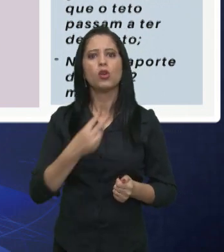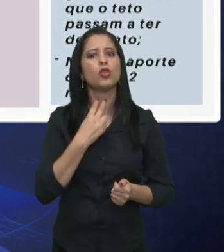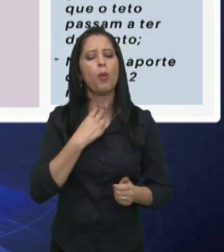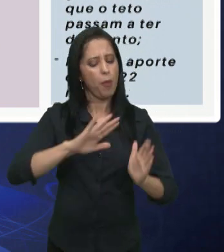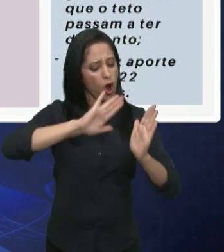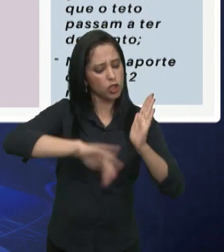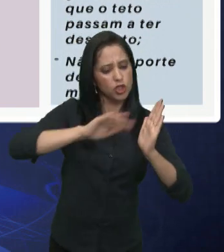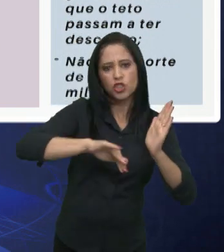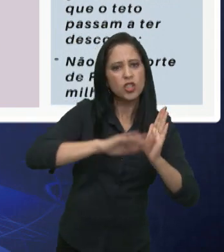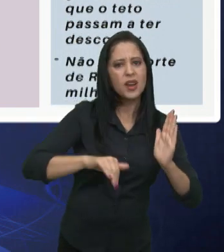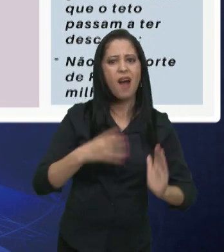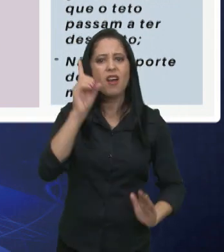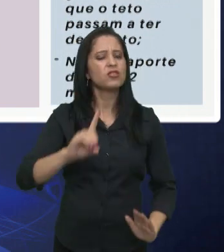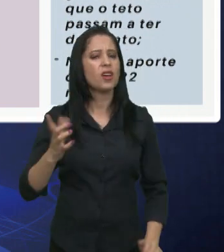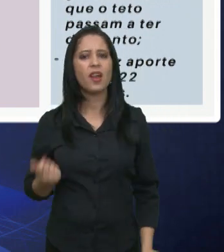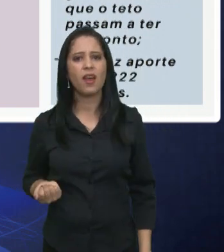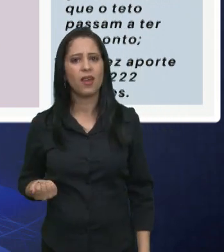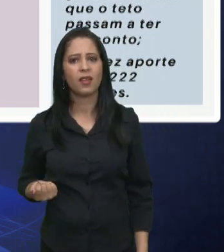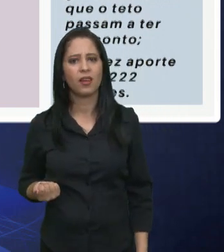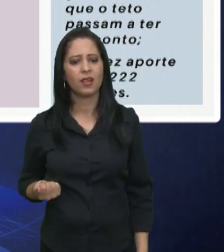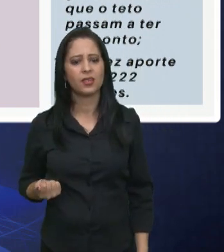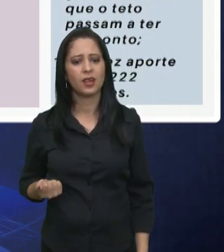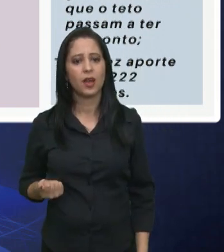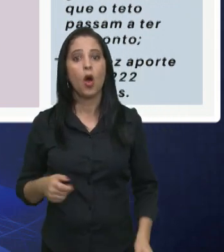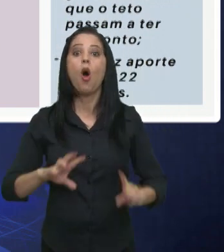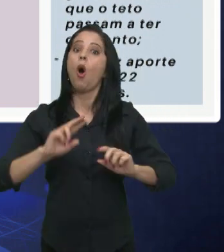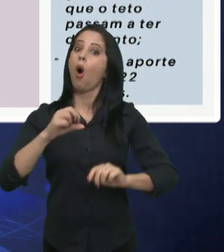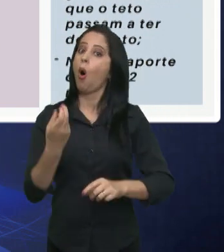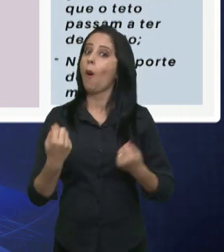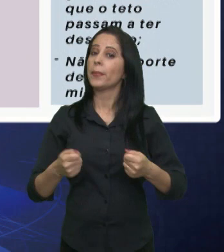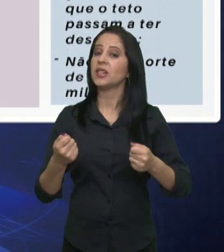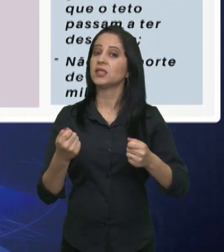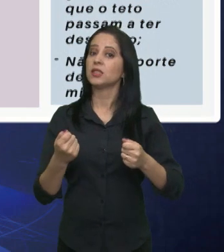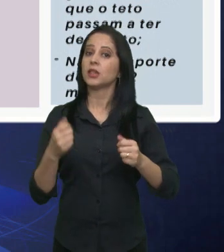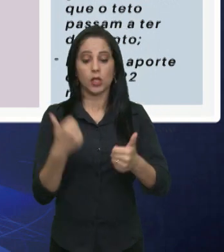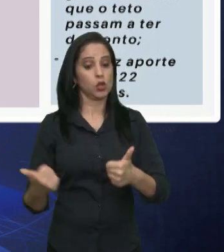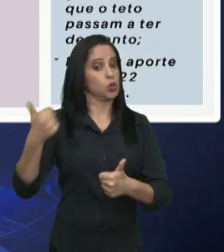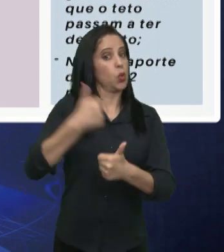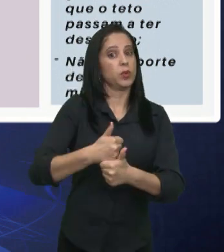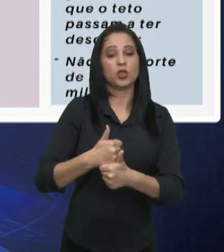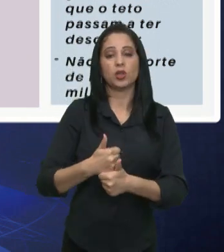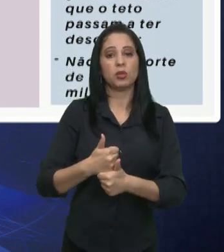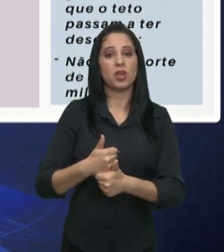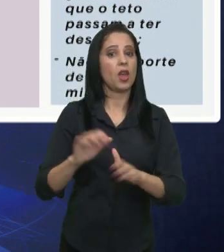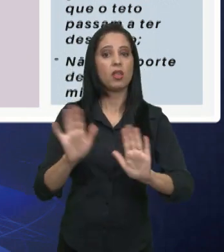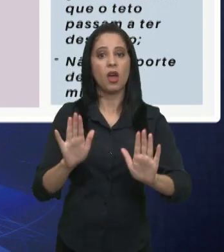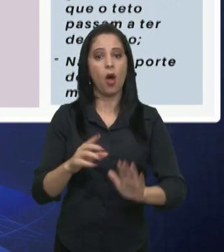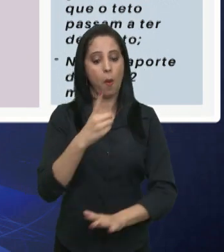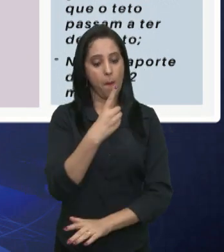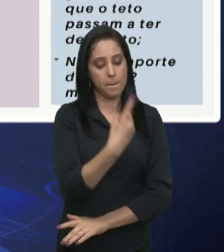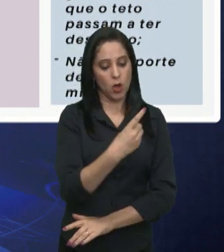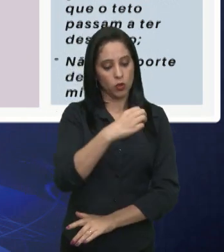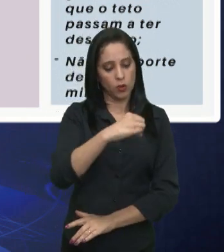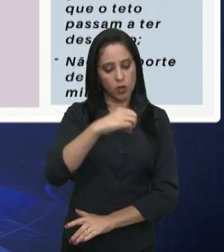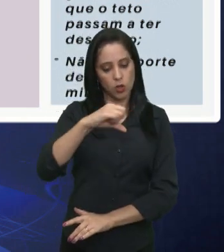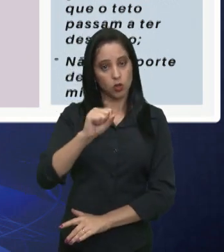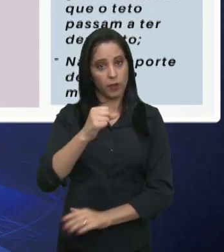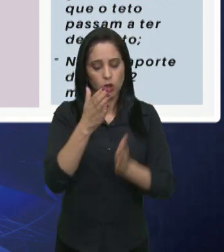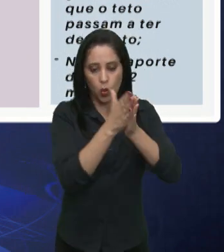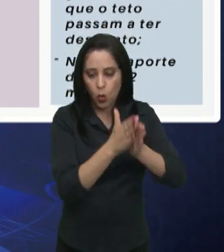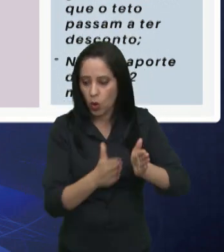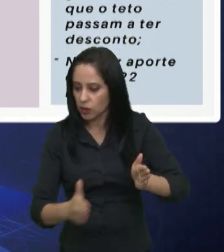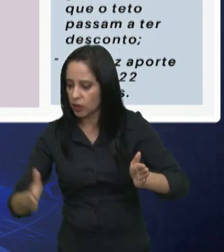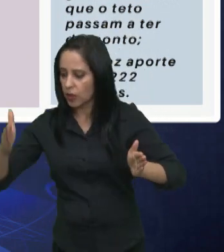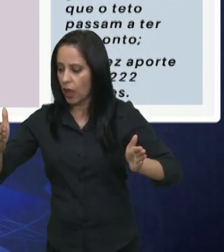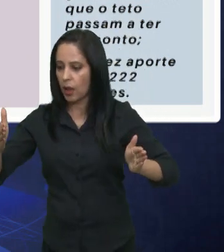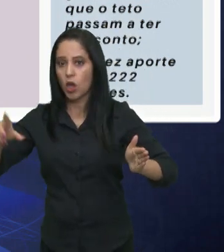para ser diminuído. Ou pelo menos tinham que repor, mas não fizeram. Estão tirando desde 98, e é por isso que